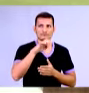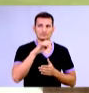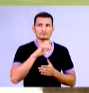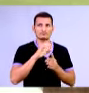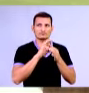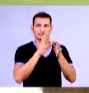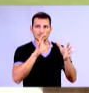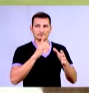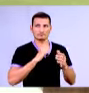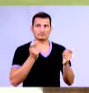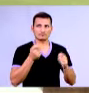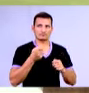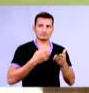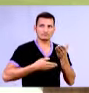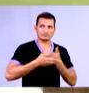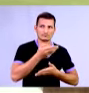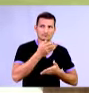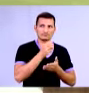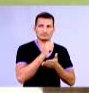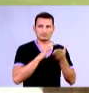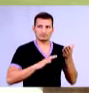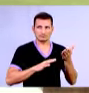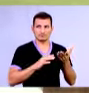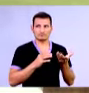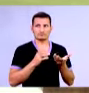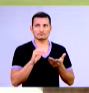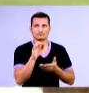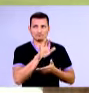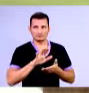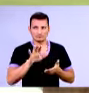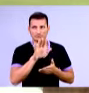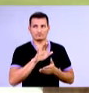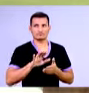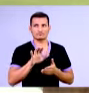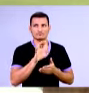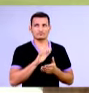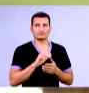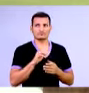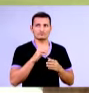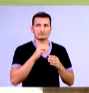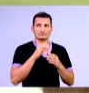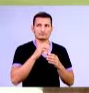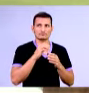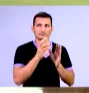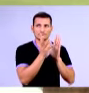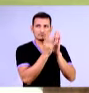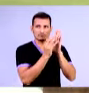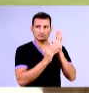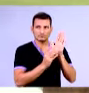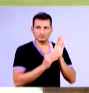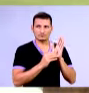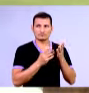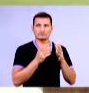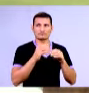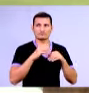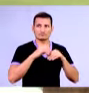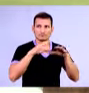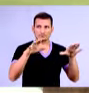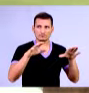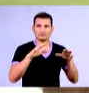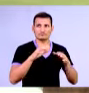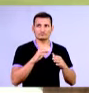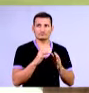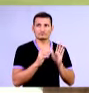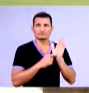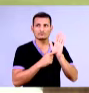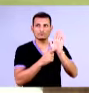possibilidade de interagir o texto do ambiente virtual com conteúdo apresentado, a disponibilização de conteúdo em vídeo para a apresentação, no